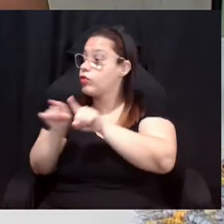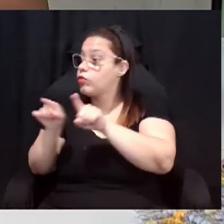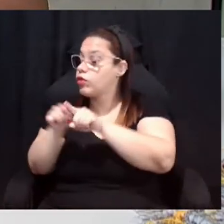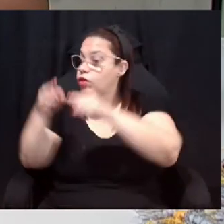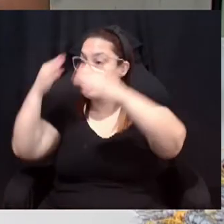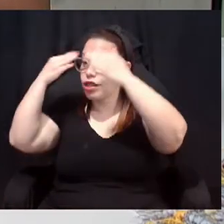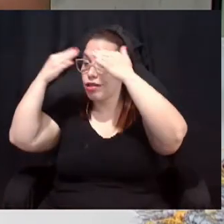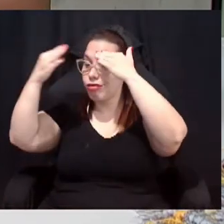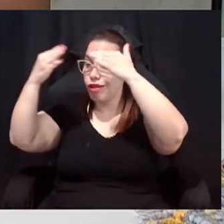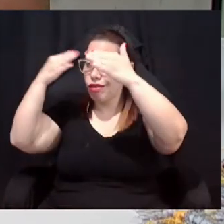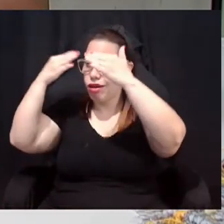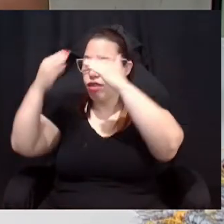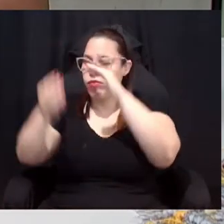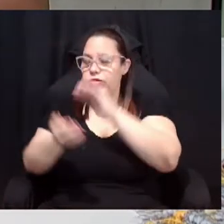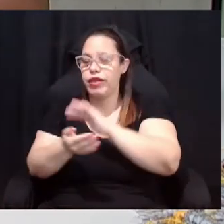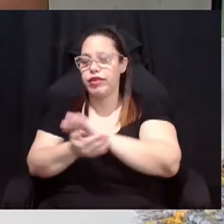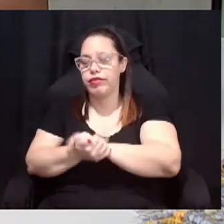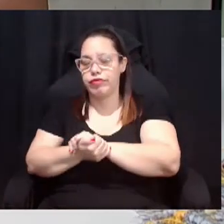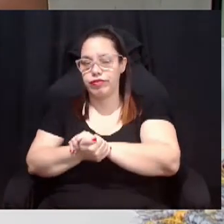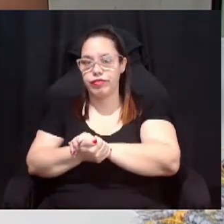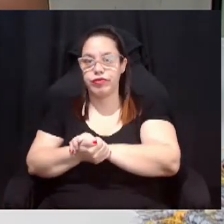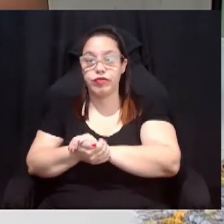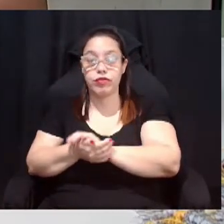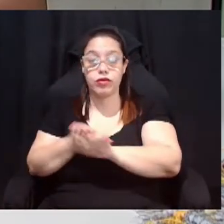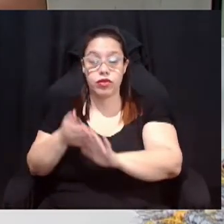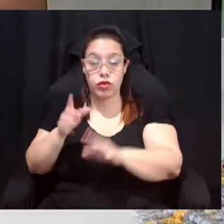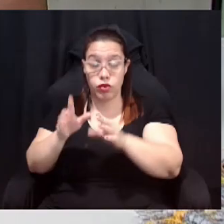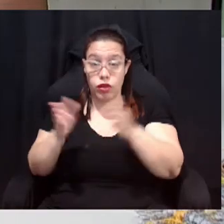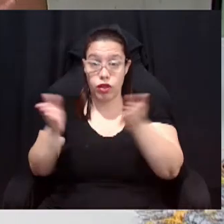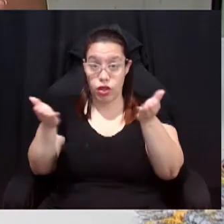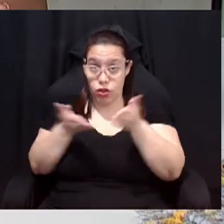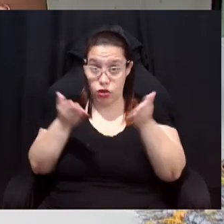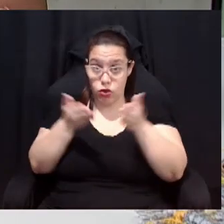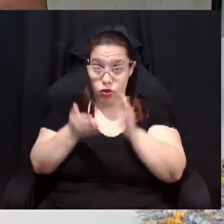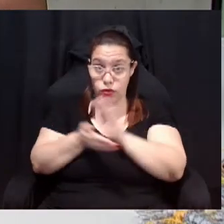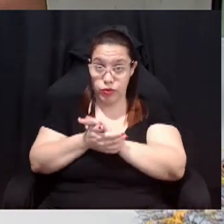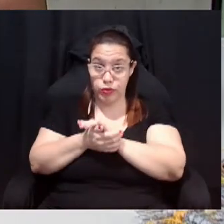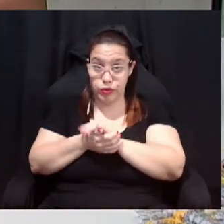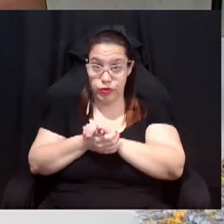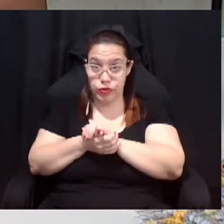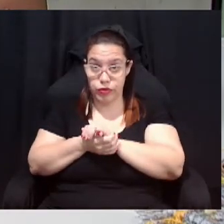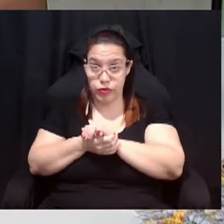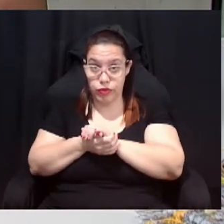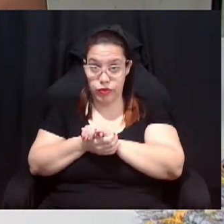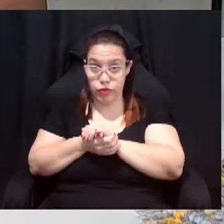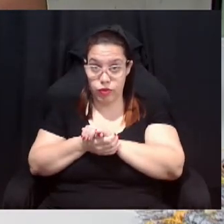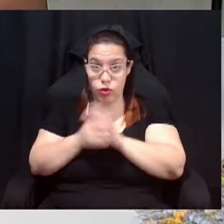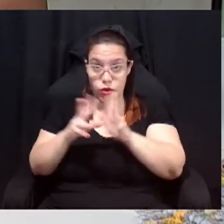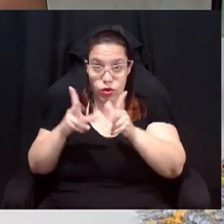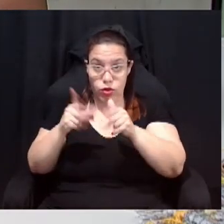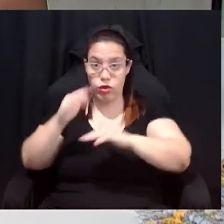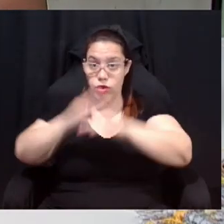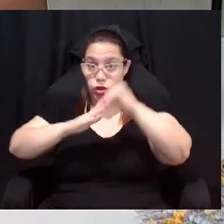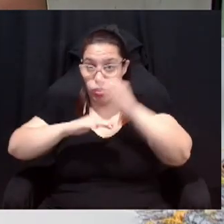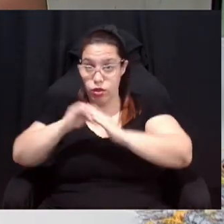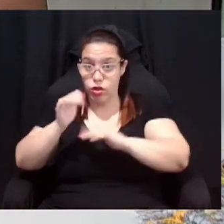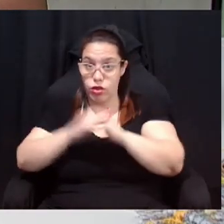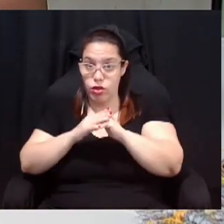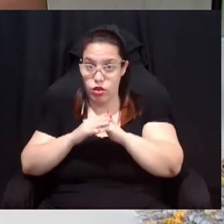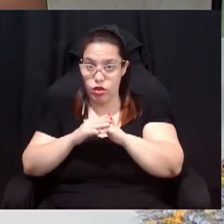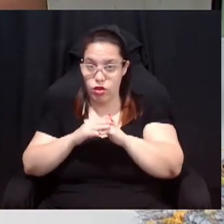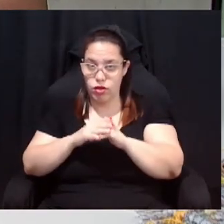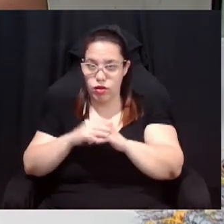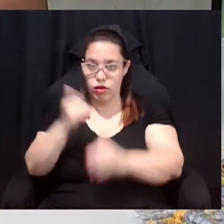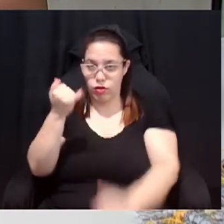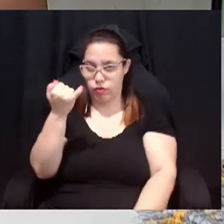terapia. Uhum. A gente vai pegar agora e vai passar para vocês todos os materiais. Então, pega o